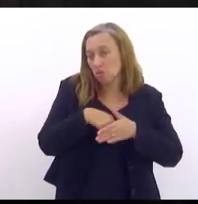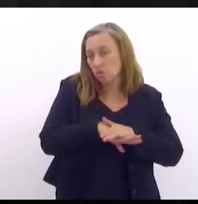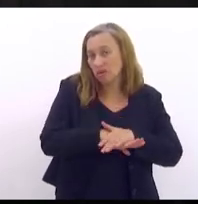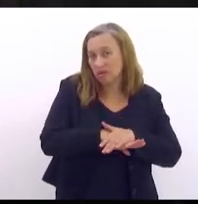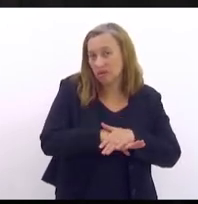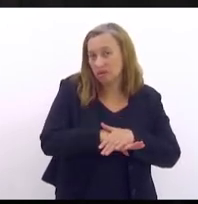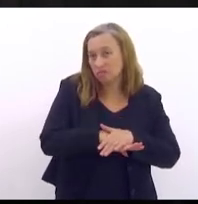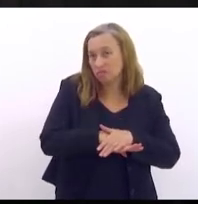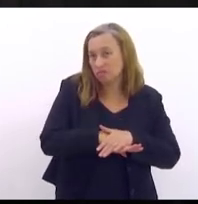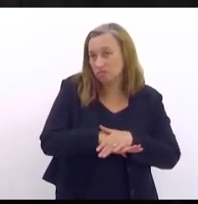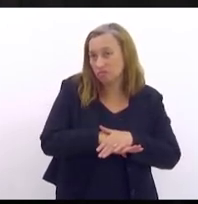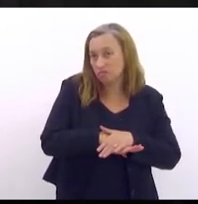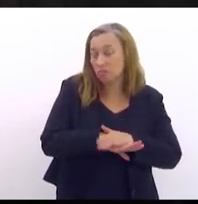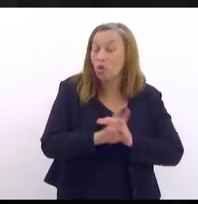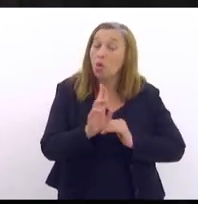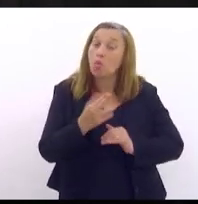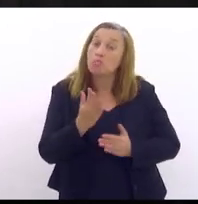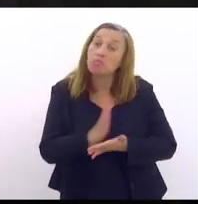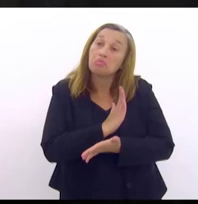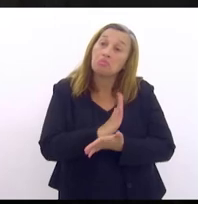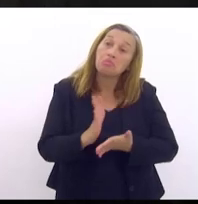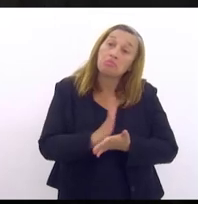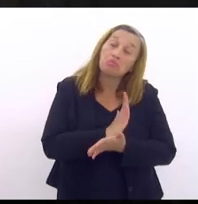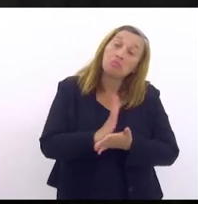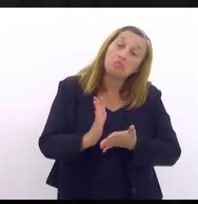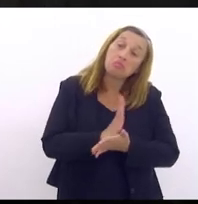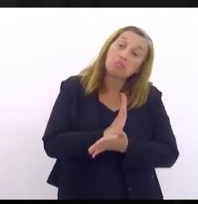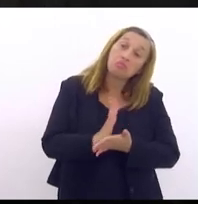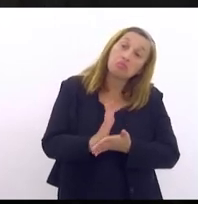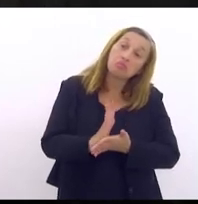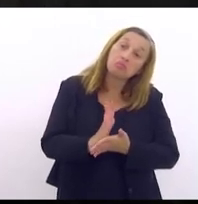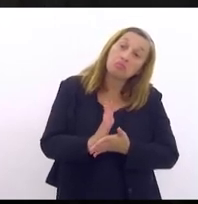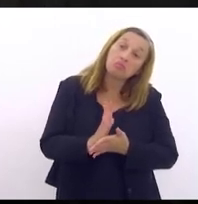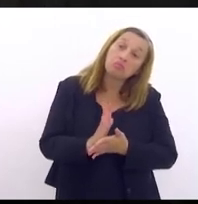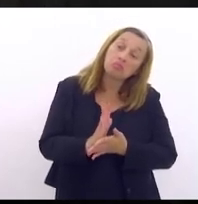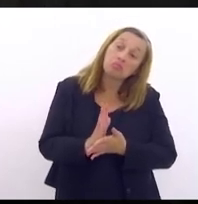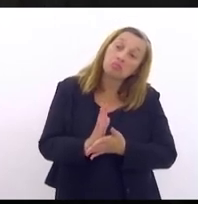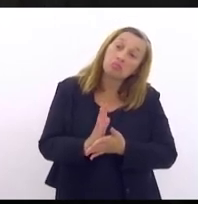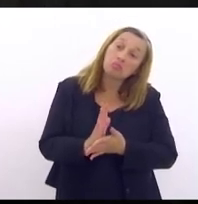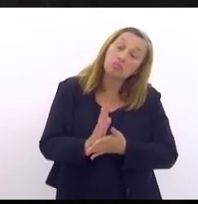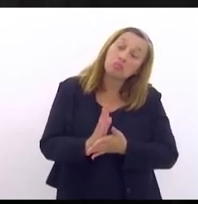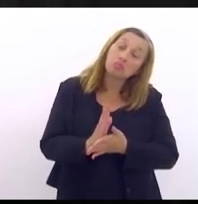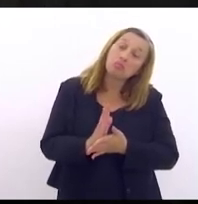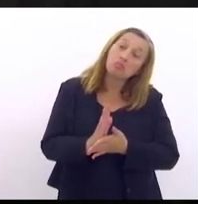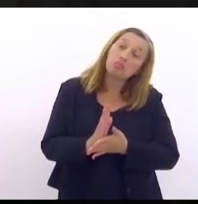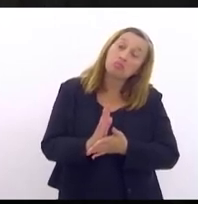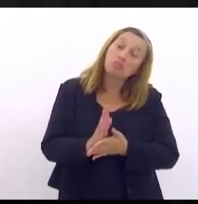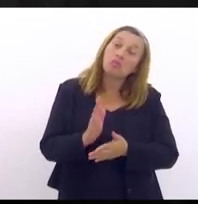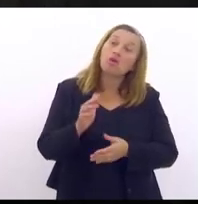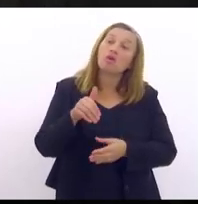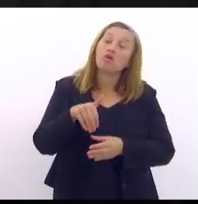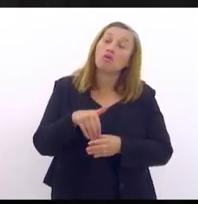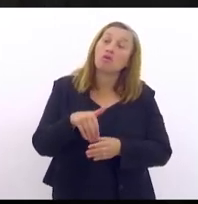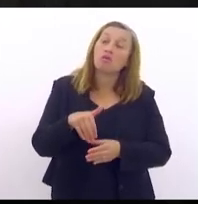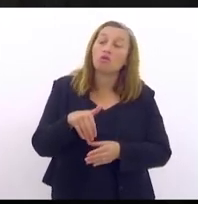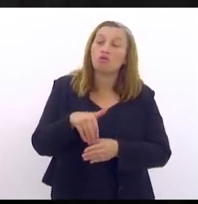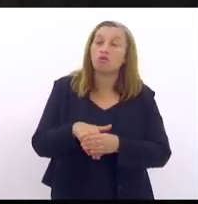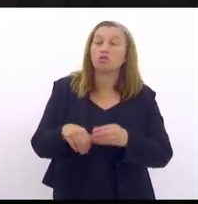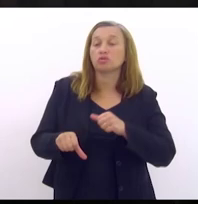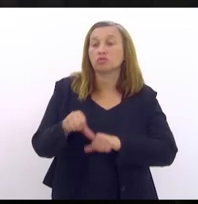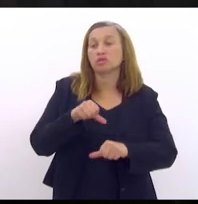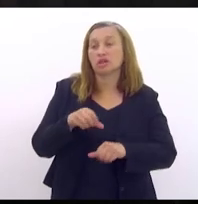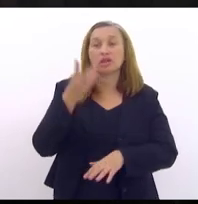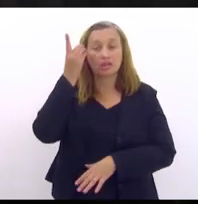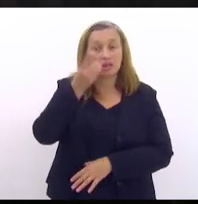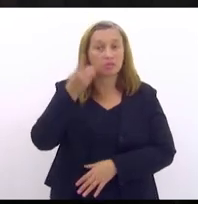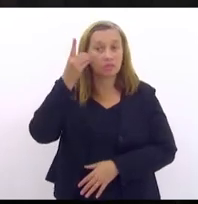arquivados ou, às vezes, no meio do caminho, ter tido os deputados que votaram o contrário. O